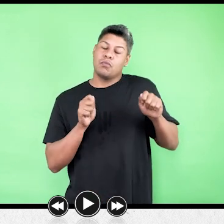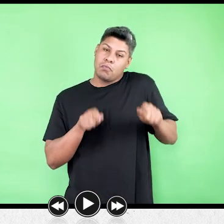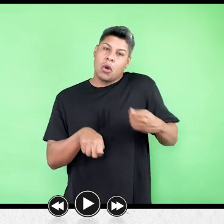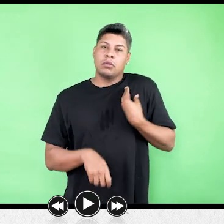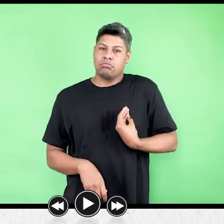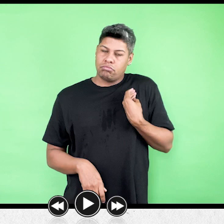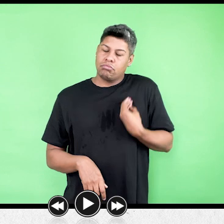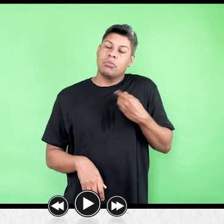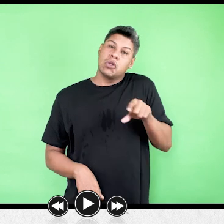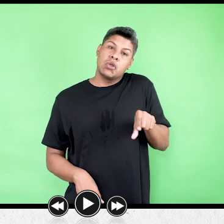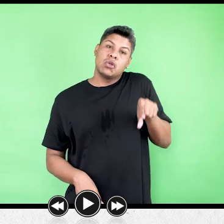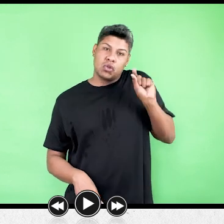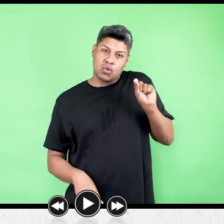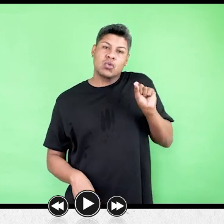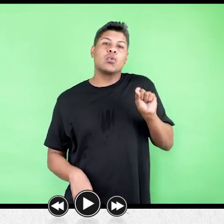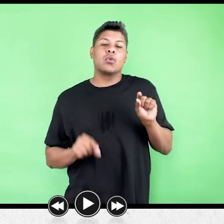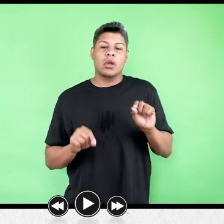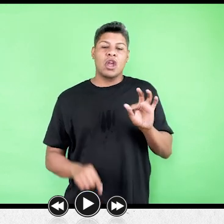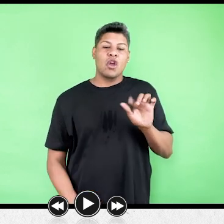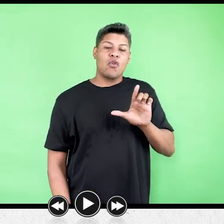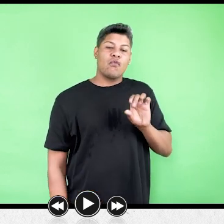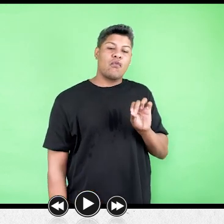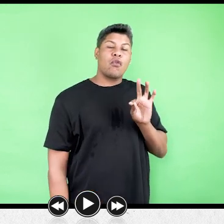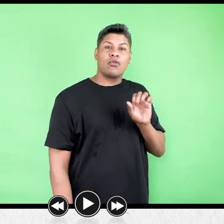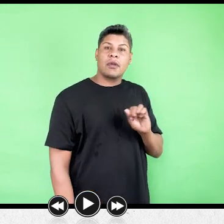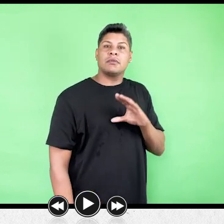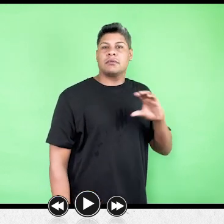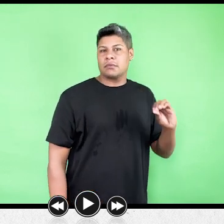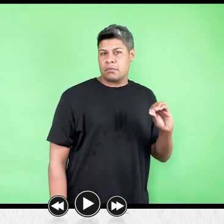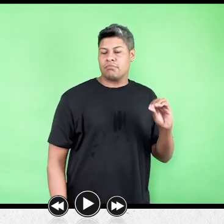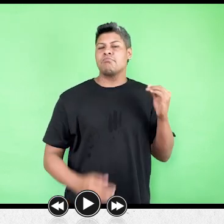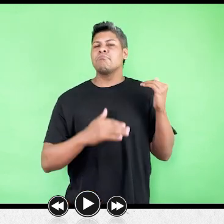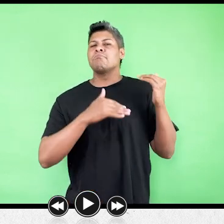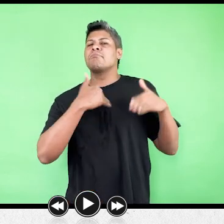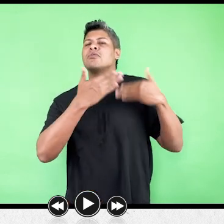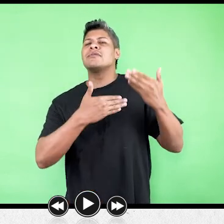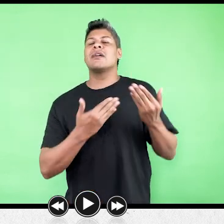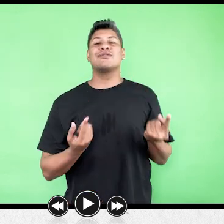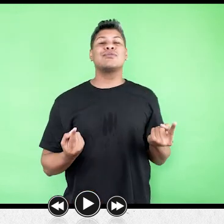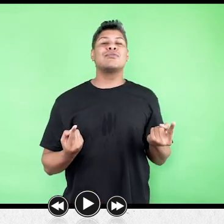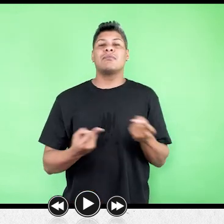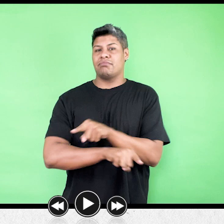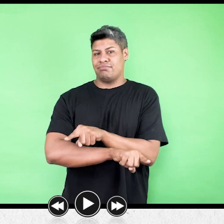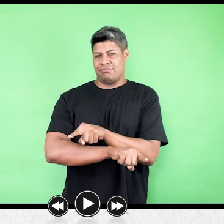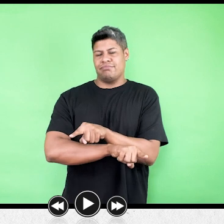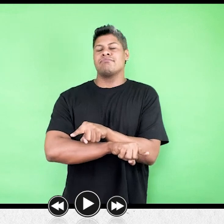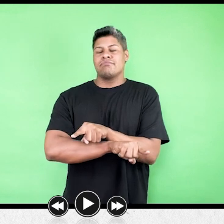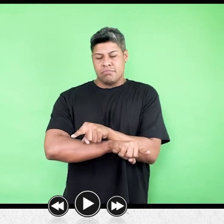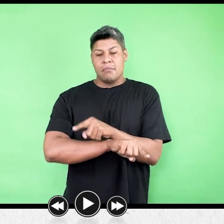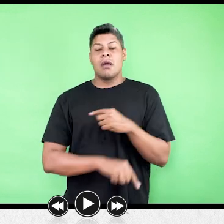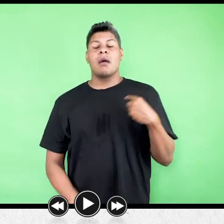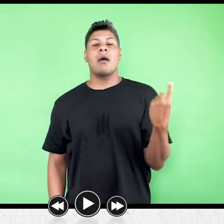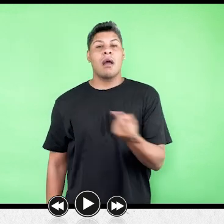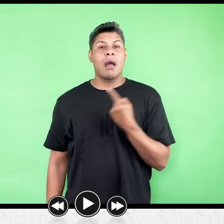como uma alternativa à decantação, que é a flotação. É o processo inverso, vamos dizer assim, da decantação. Em vez de a